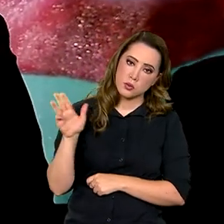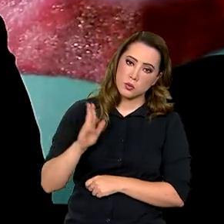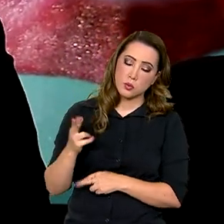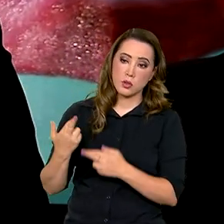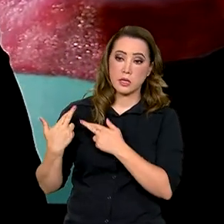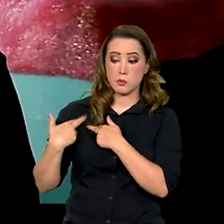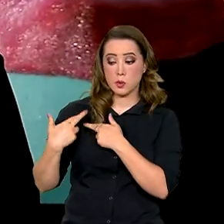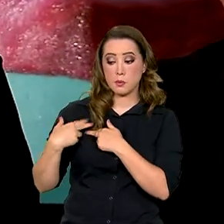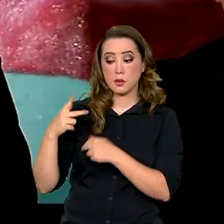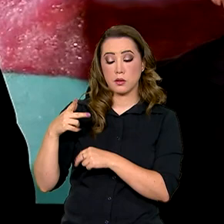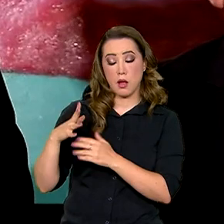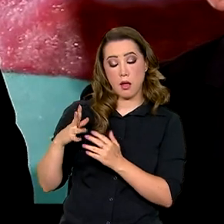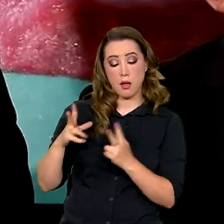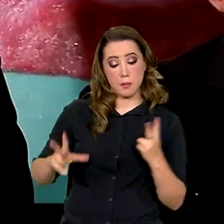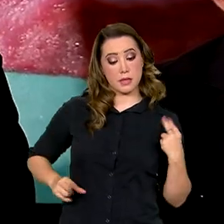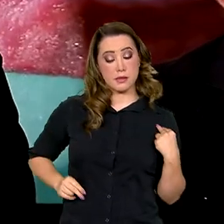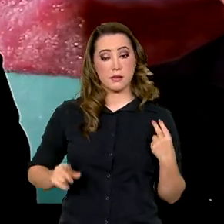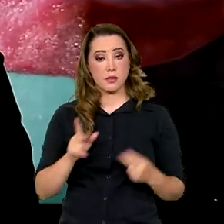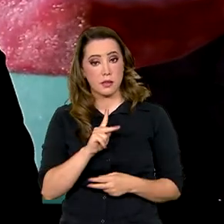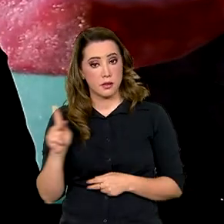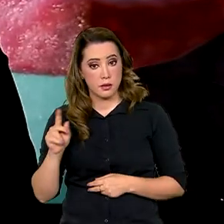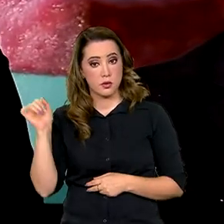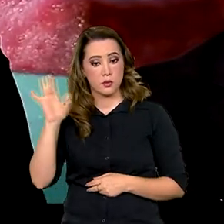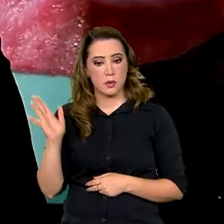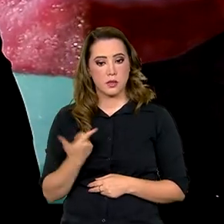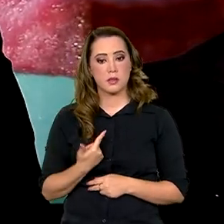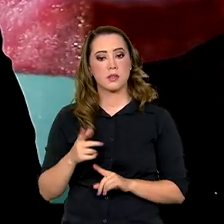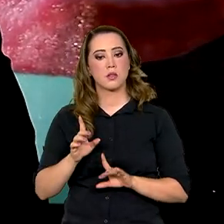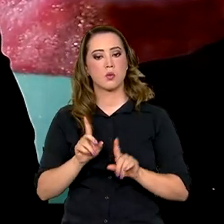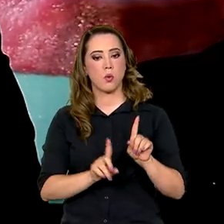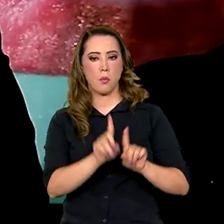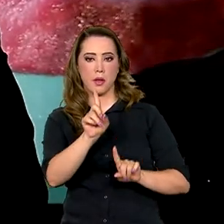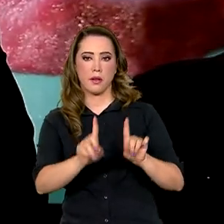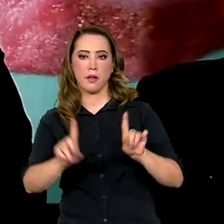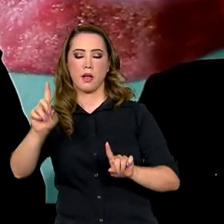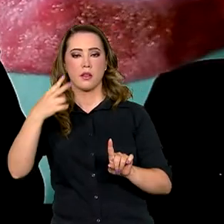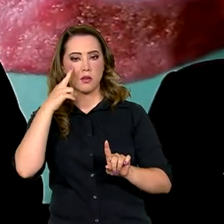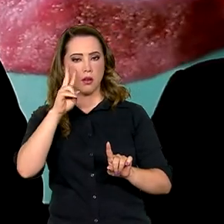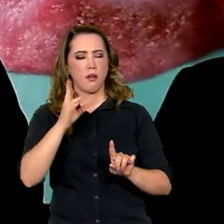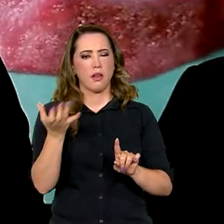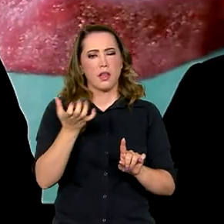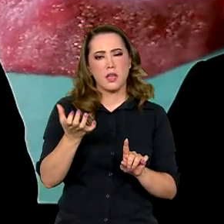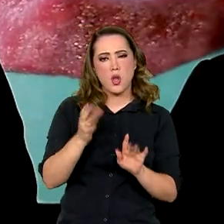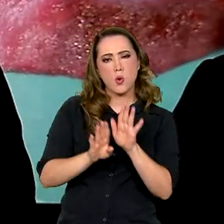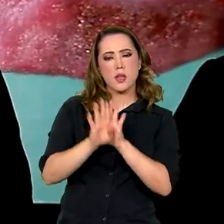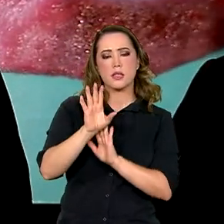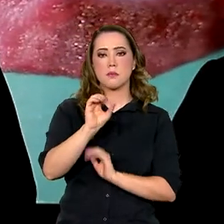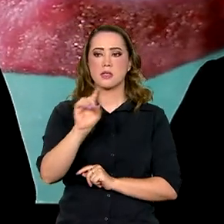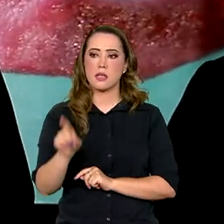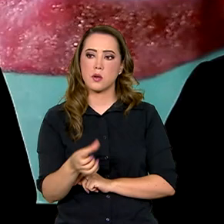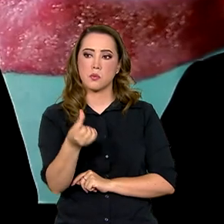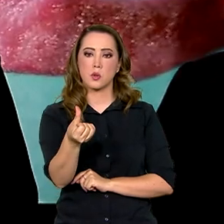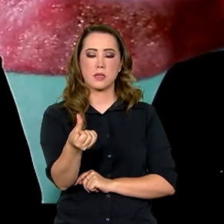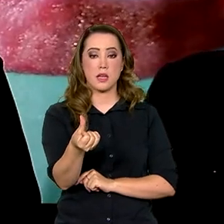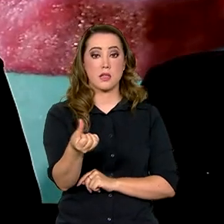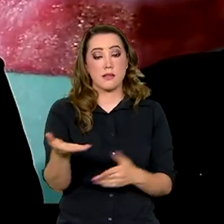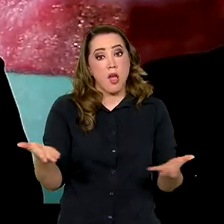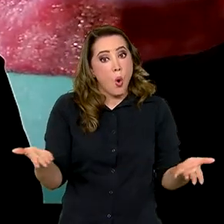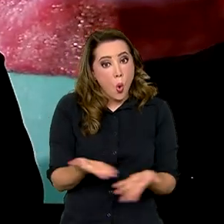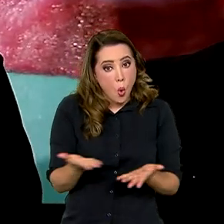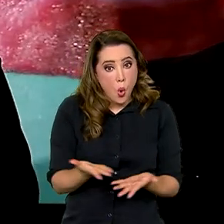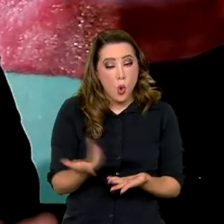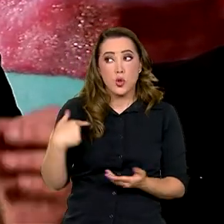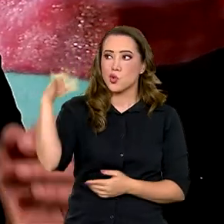o mercado financeiro precificava o crescimento de 0.6 hoje o Brasil e o próprio